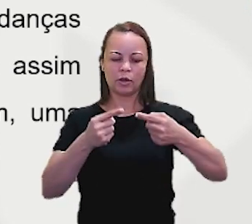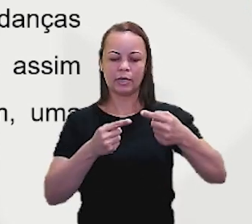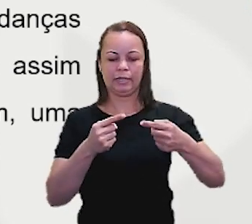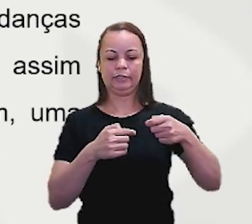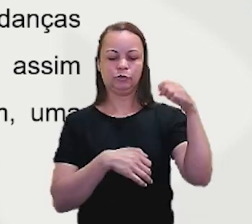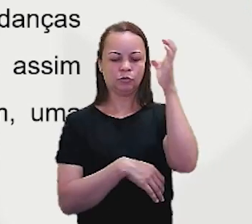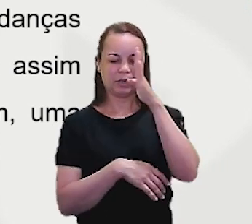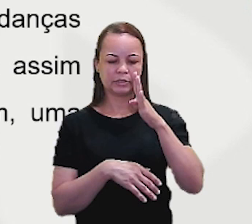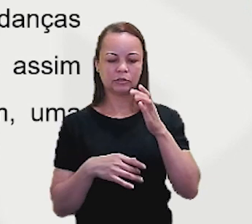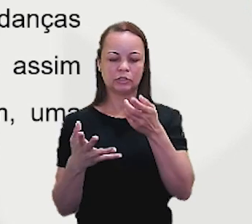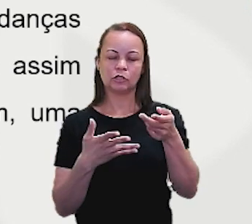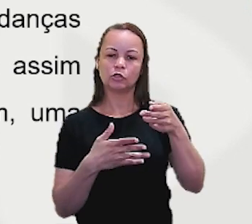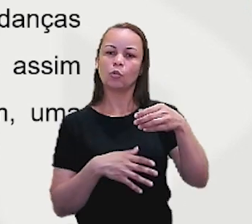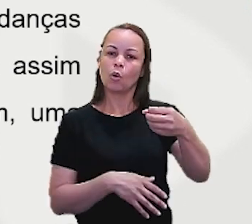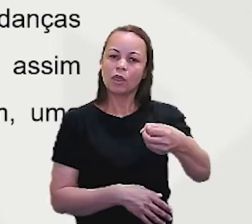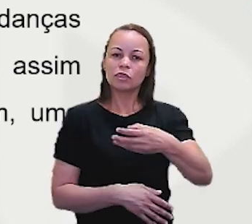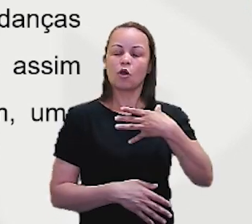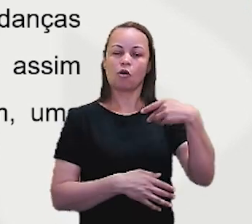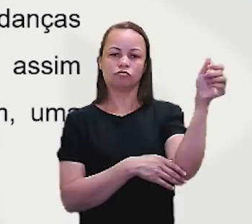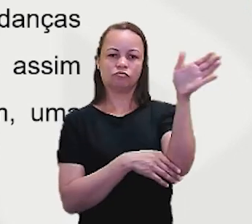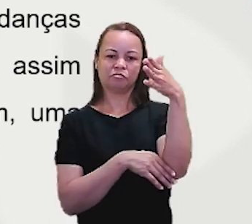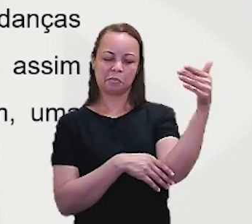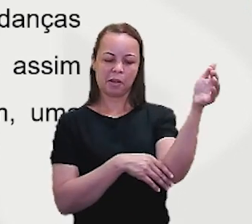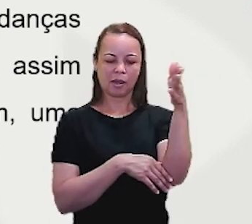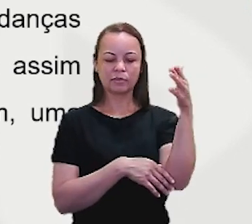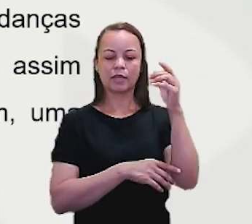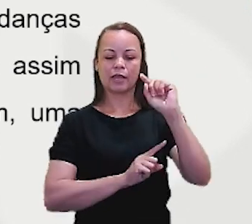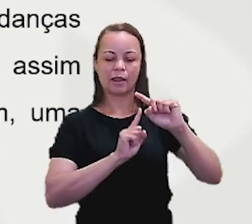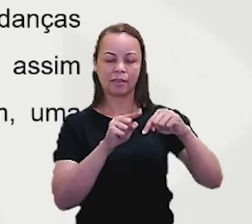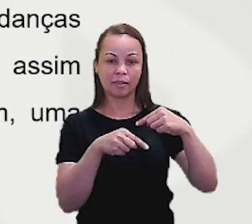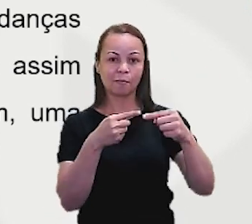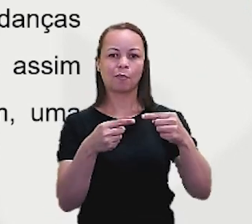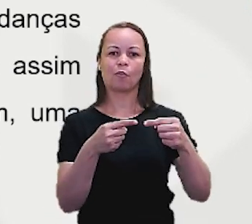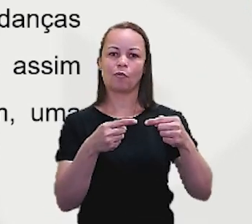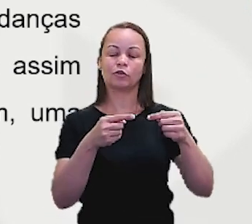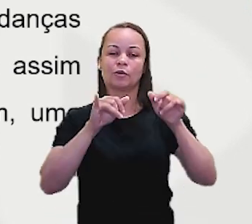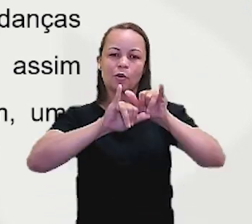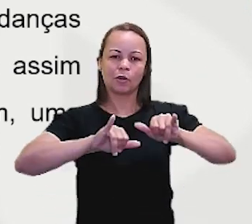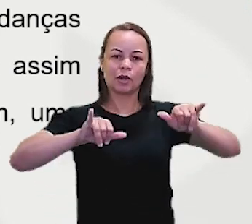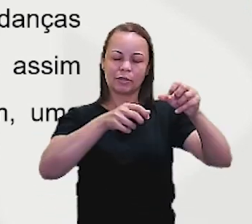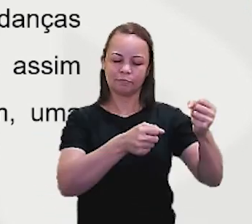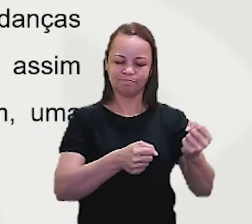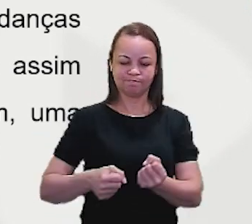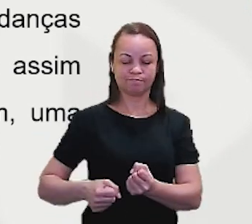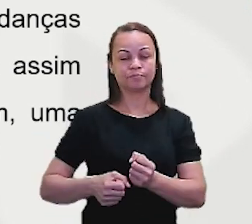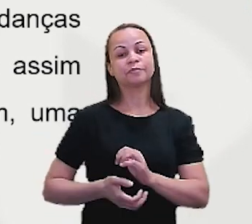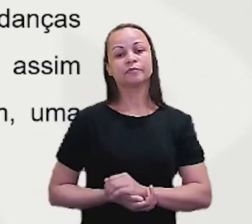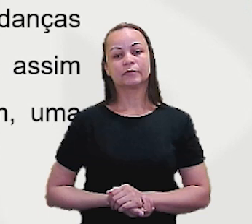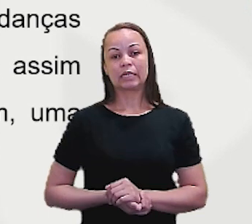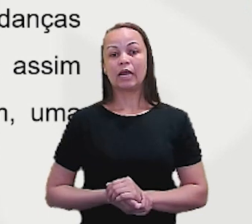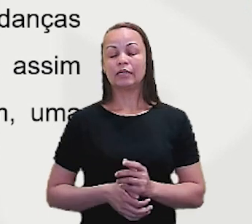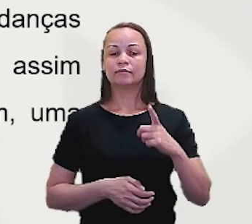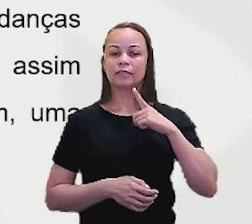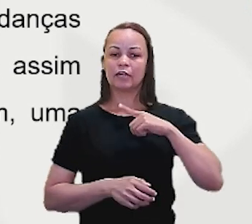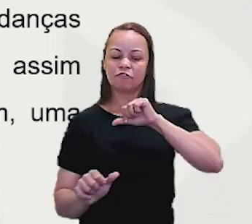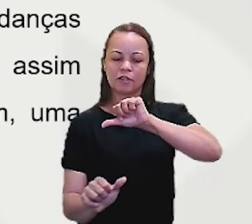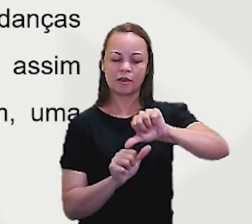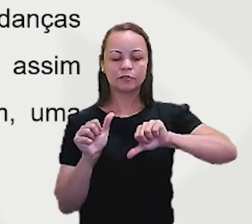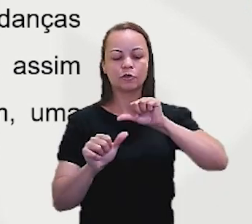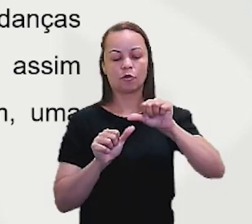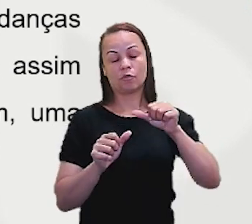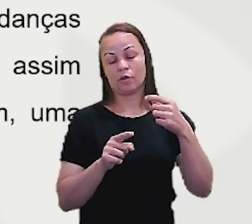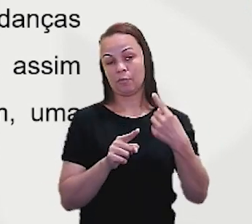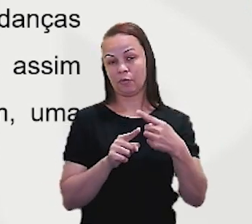elaboração de uma nova bandeira. Então, após a proclamação da República, a gente houve a troca da bandeira, porque até então